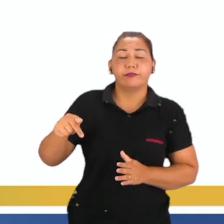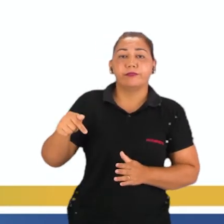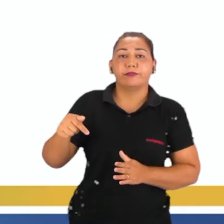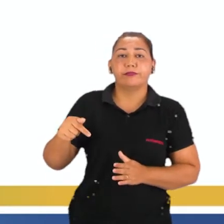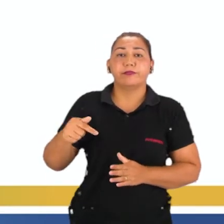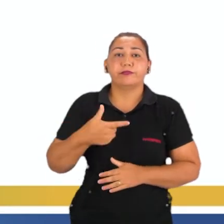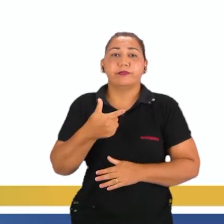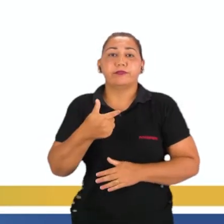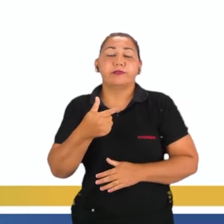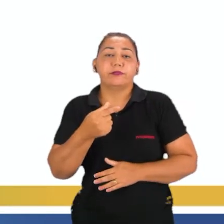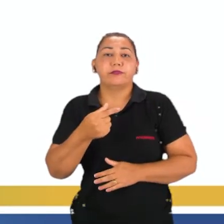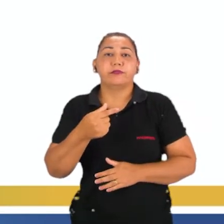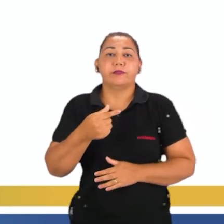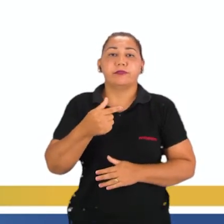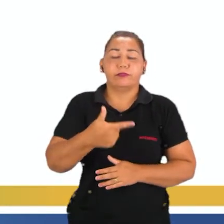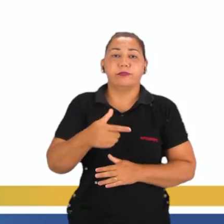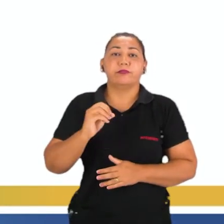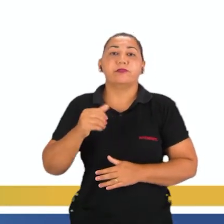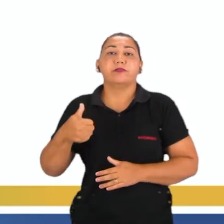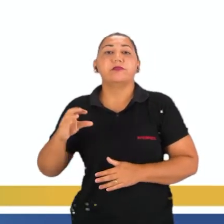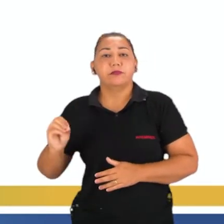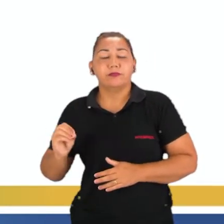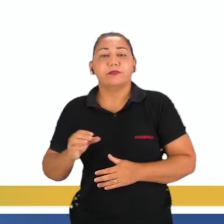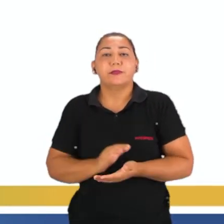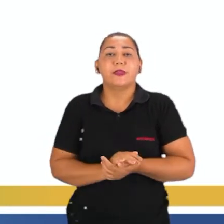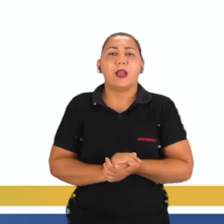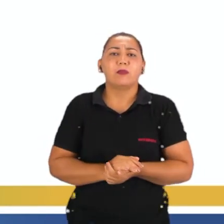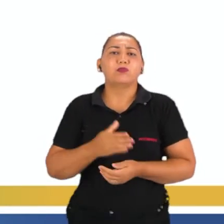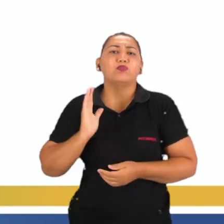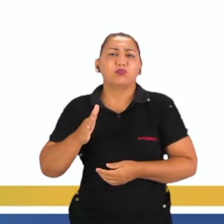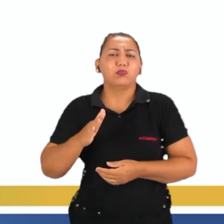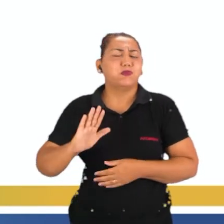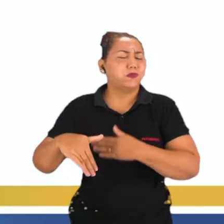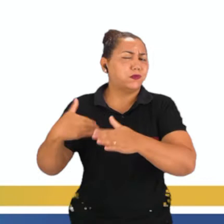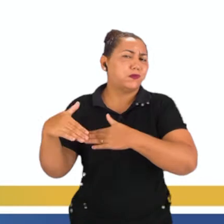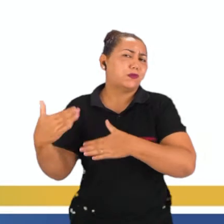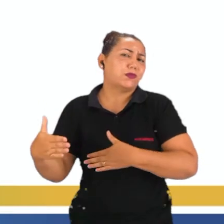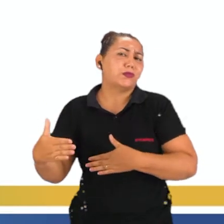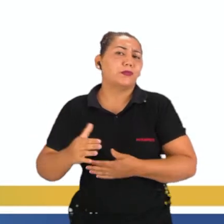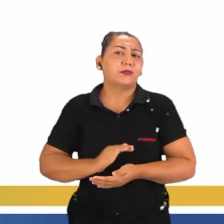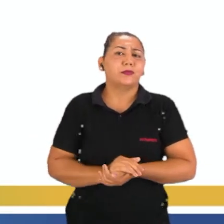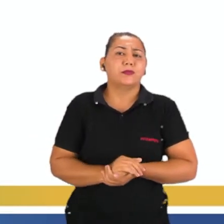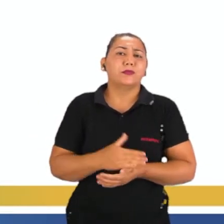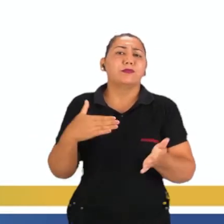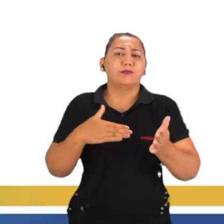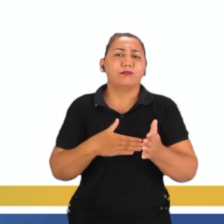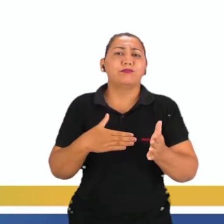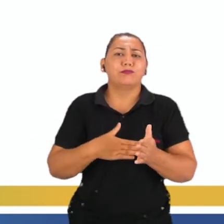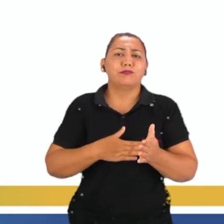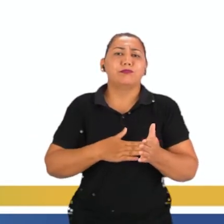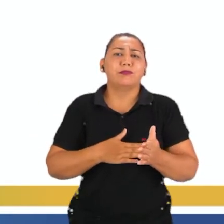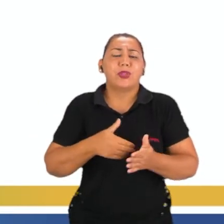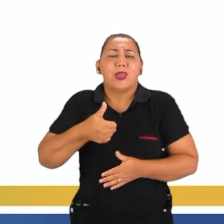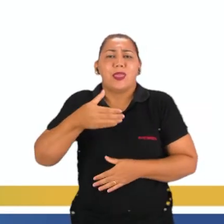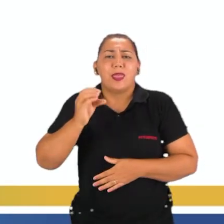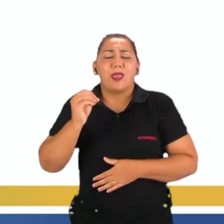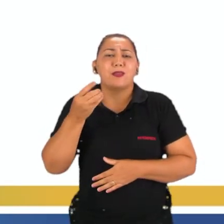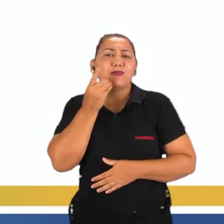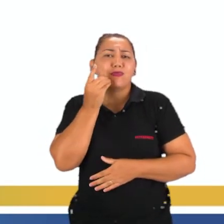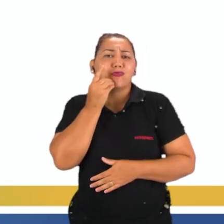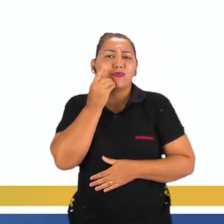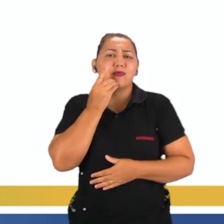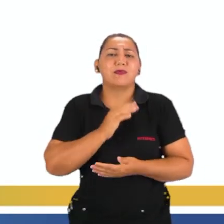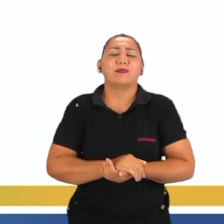seja, já se passaram 10 dias do prazo limite de entrega. E até o momento eu não recebi as mercadorias